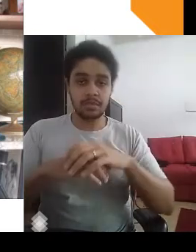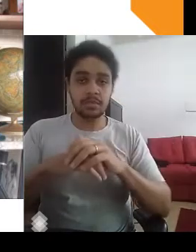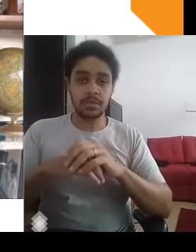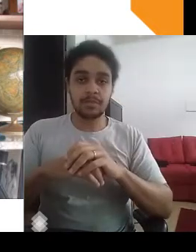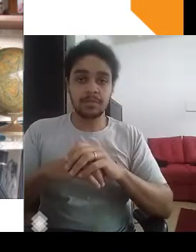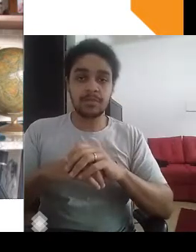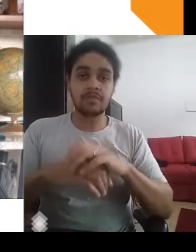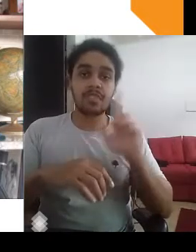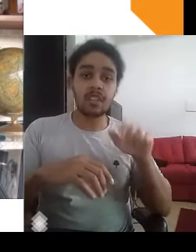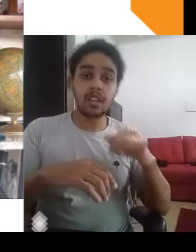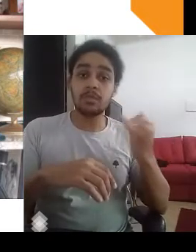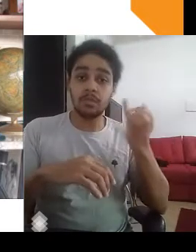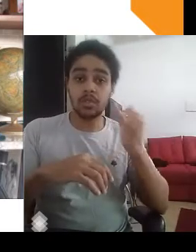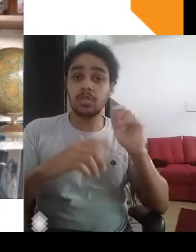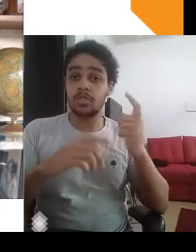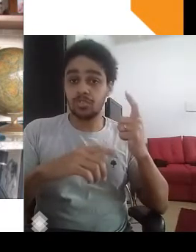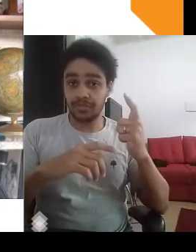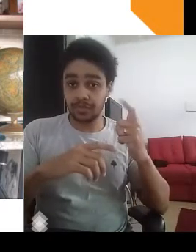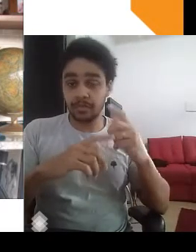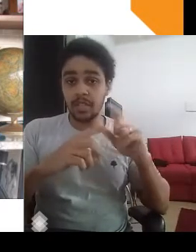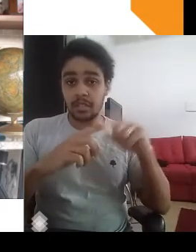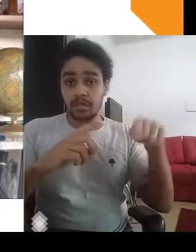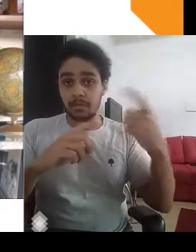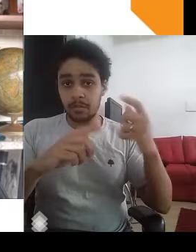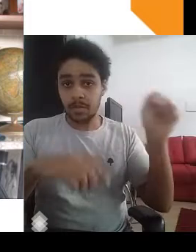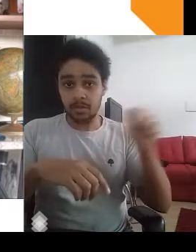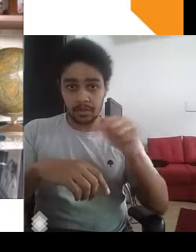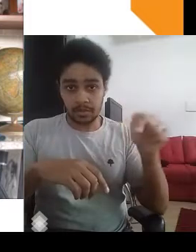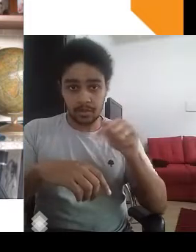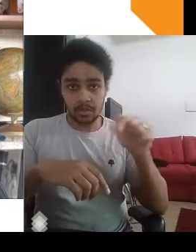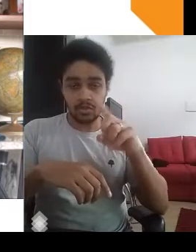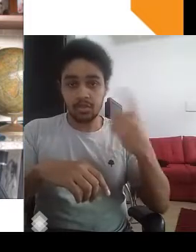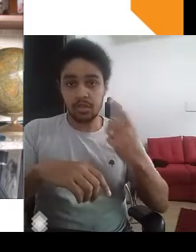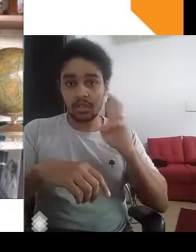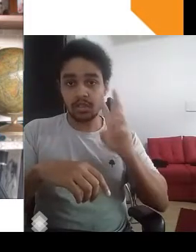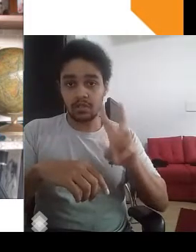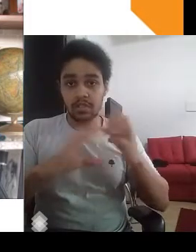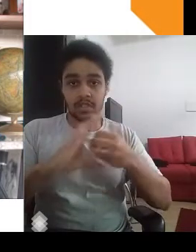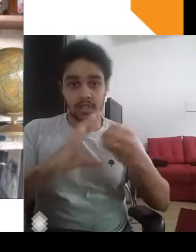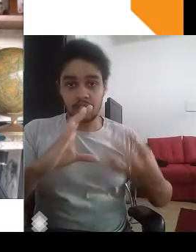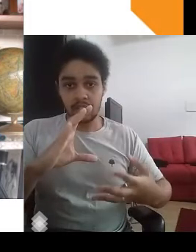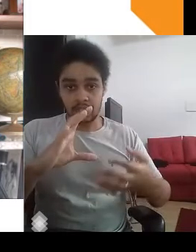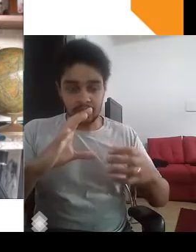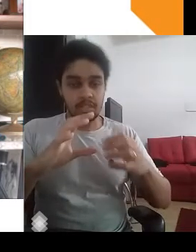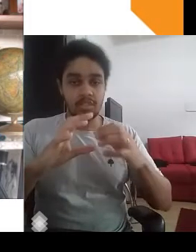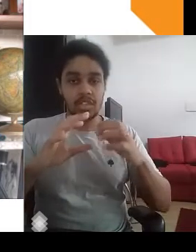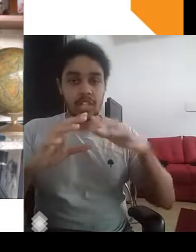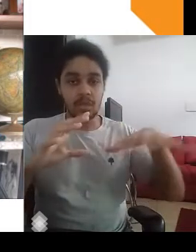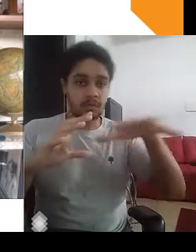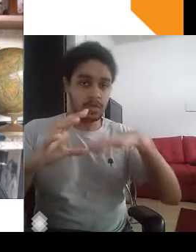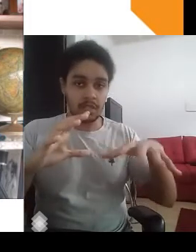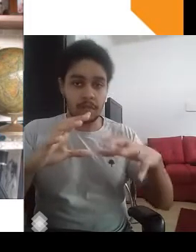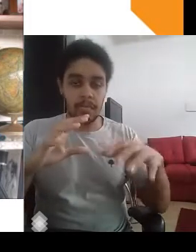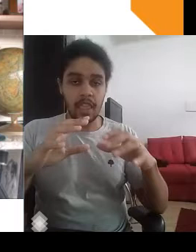essa temática bastante importante e relevante à geografia. No vídeo que vem, da próxima semana, nós vamos